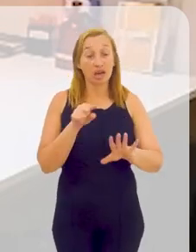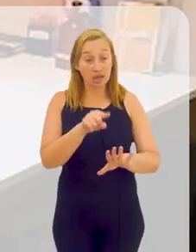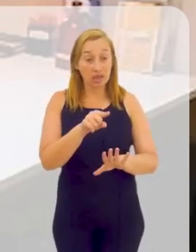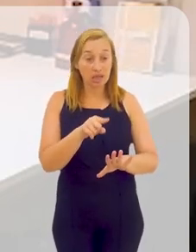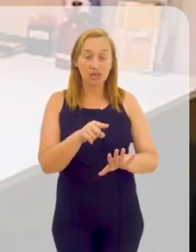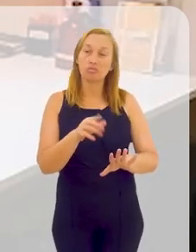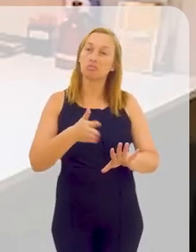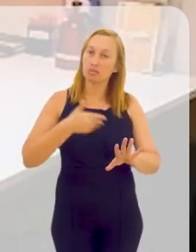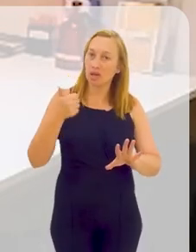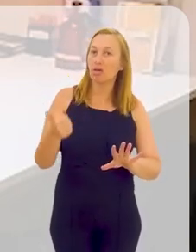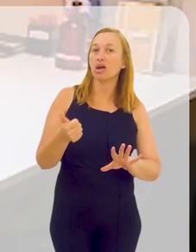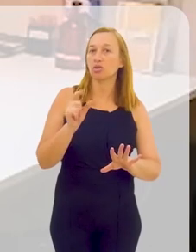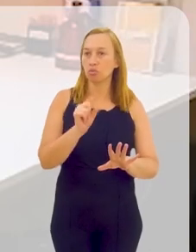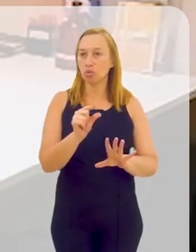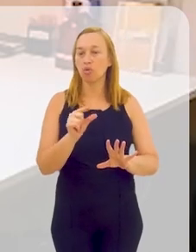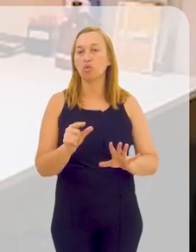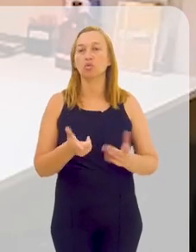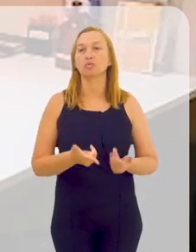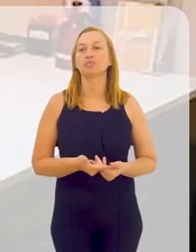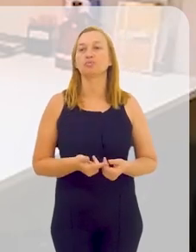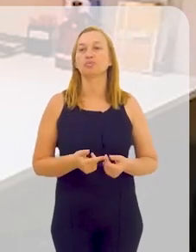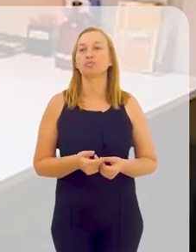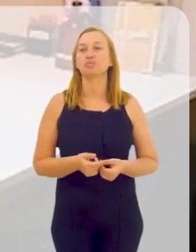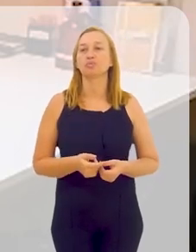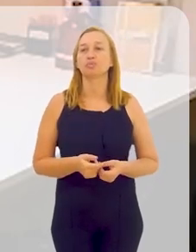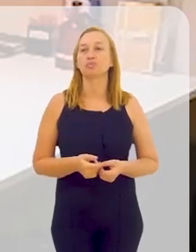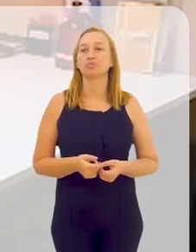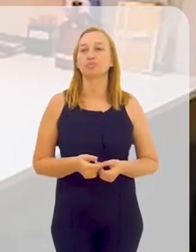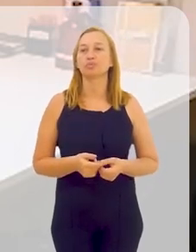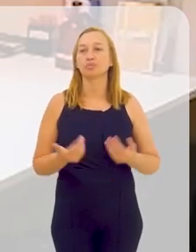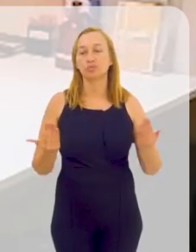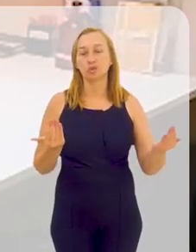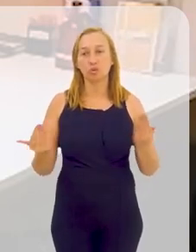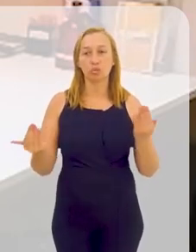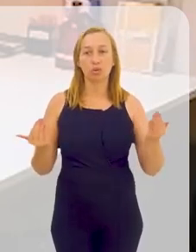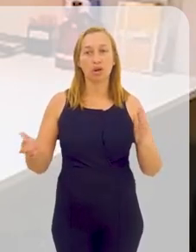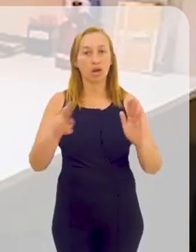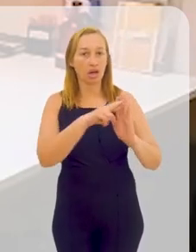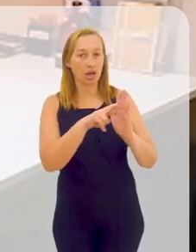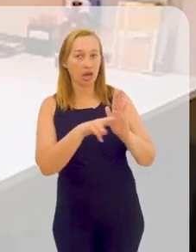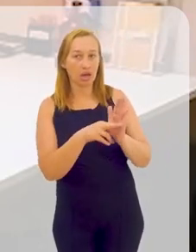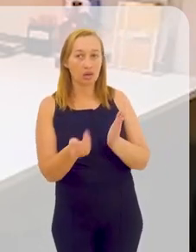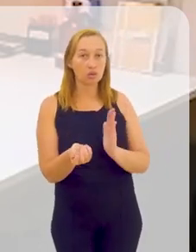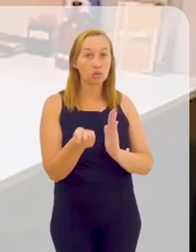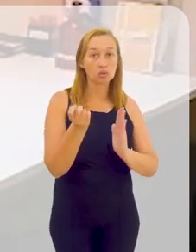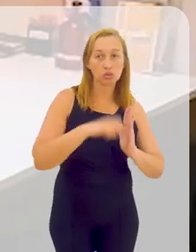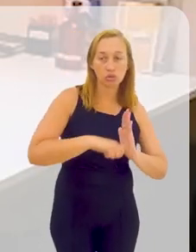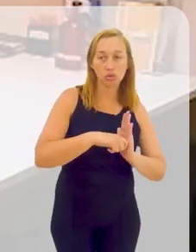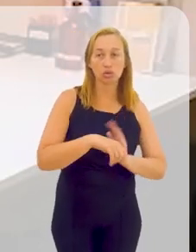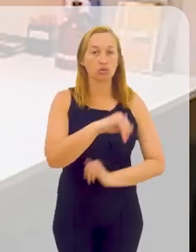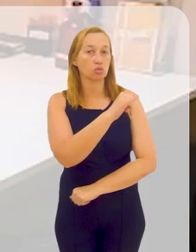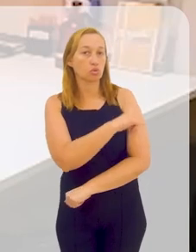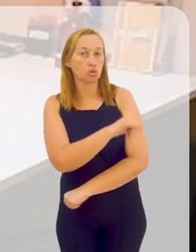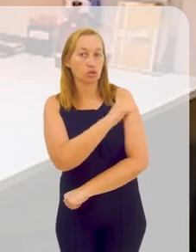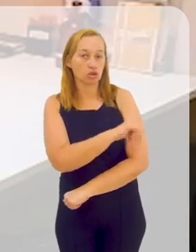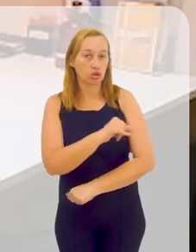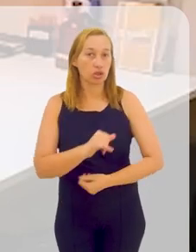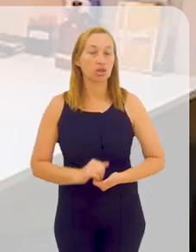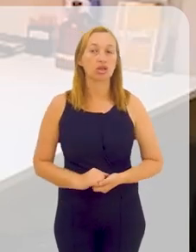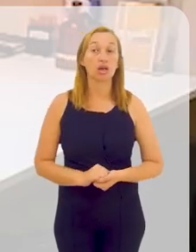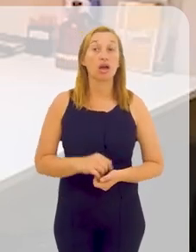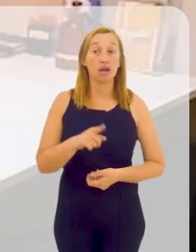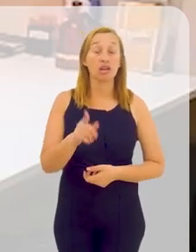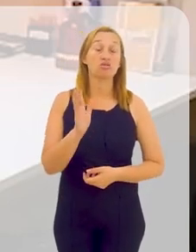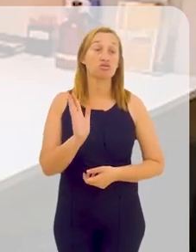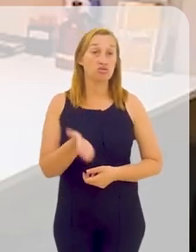aqui a gente tem um ponto que precisa ser melhorado equalizar equiparar as regras tributárias aplicadas no Rio de